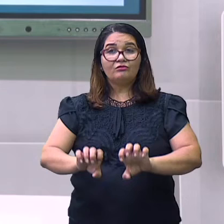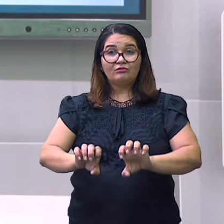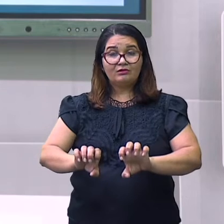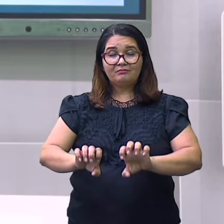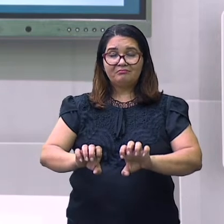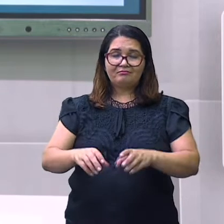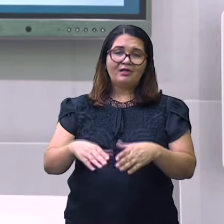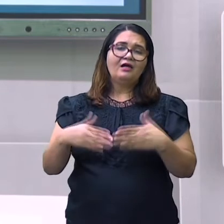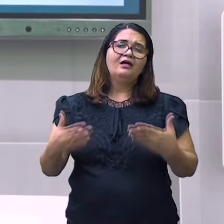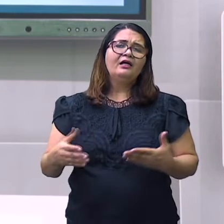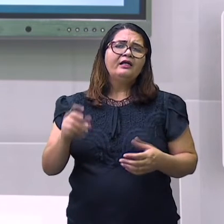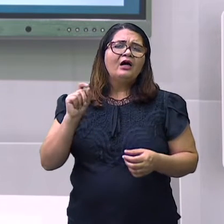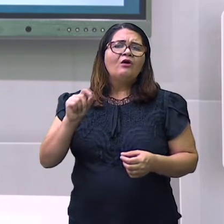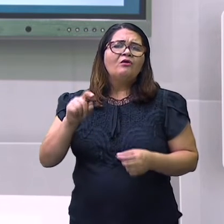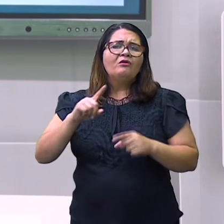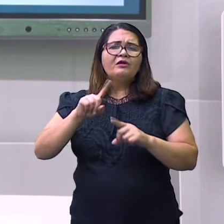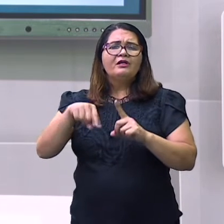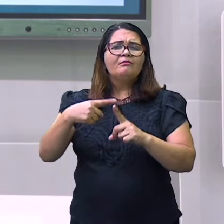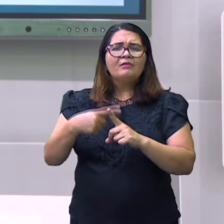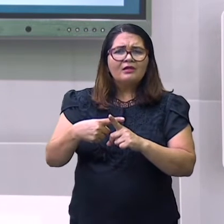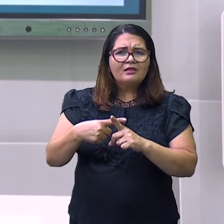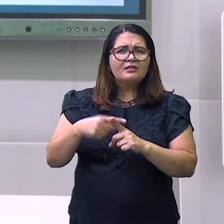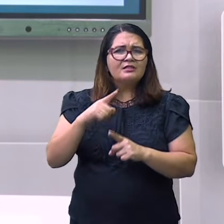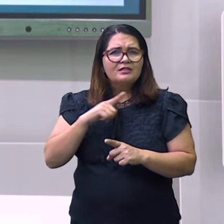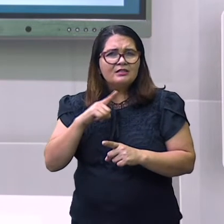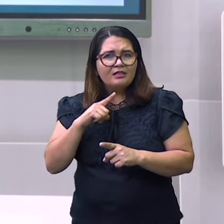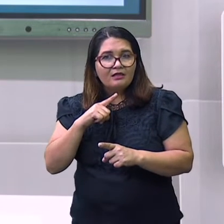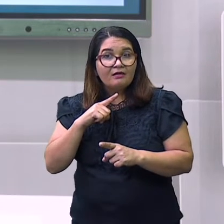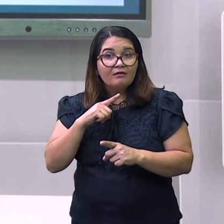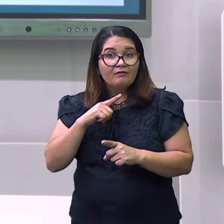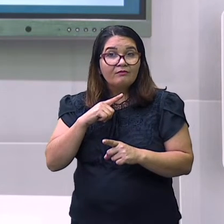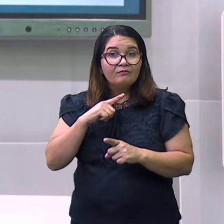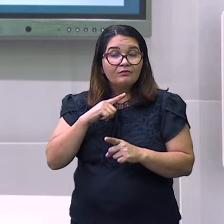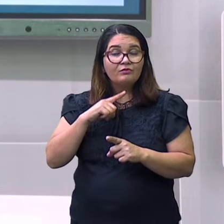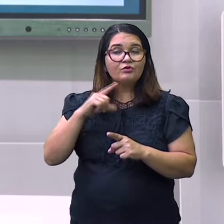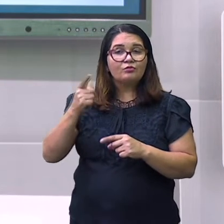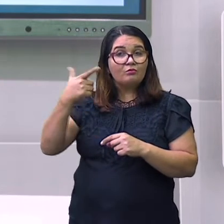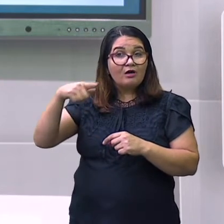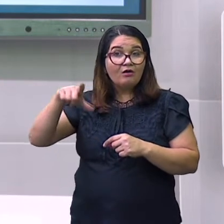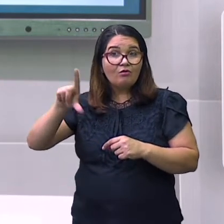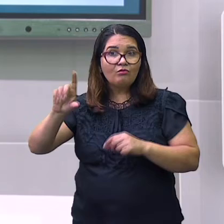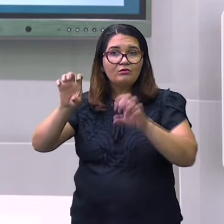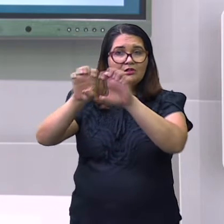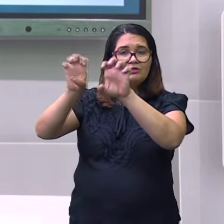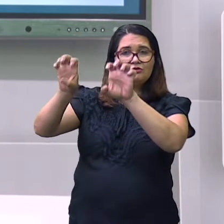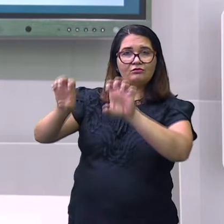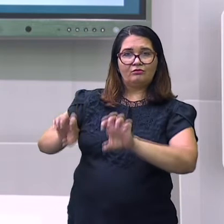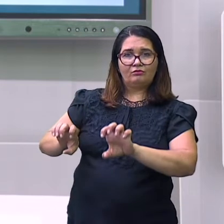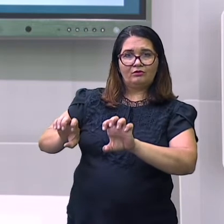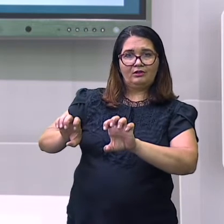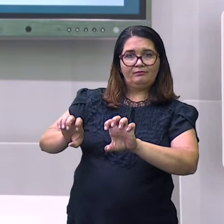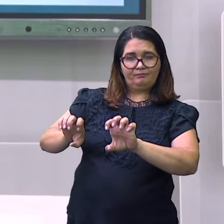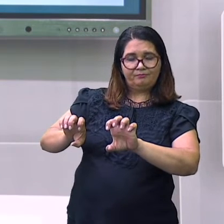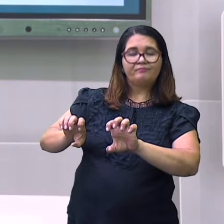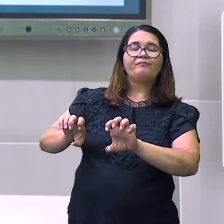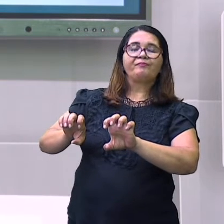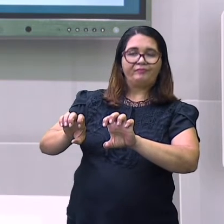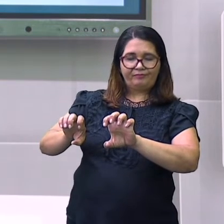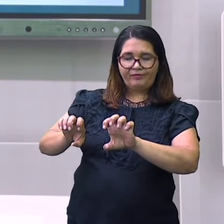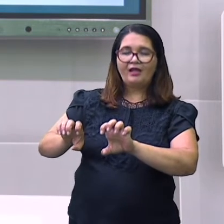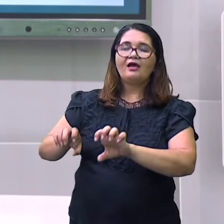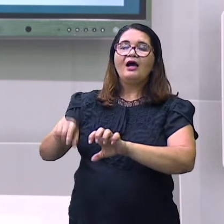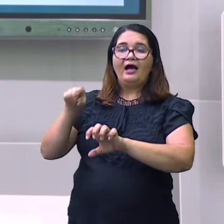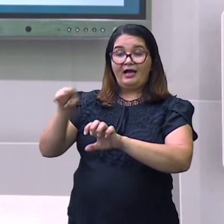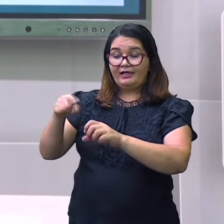gente tem? Nós temos mitocôndrias também, porque esta estrutura também de célula vegetal precisa